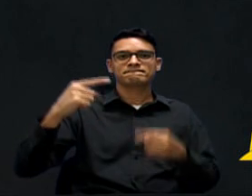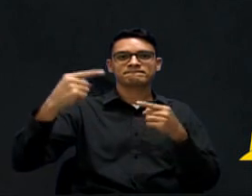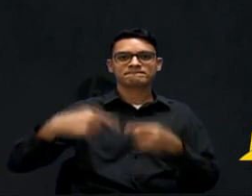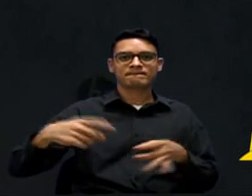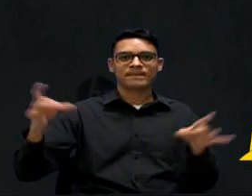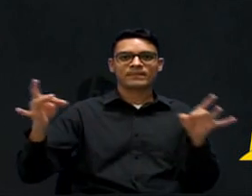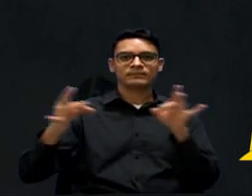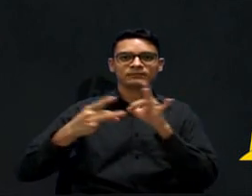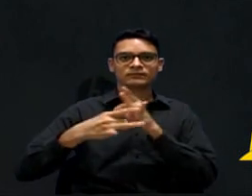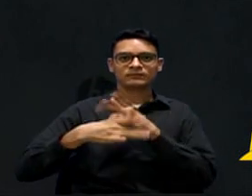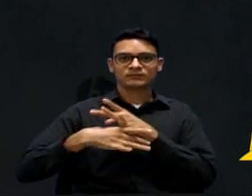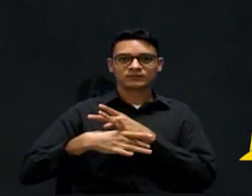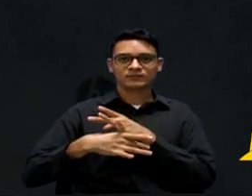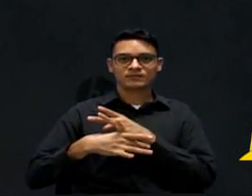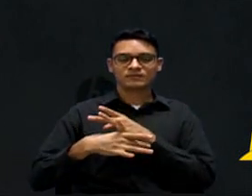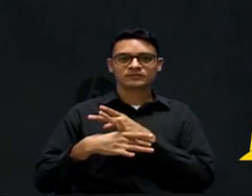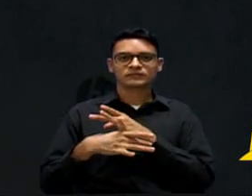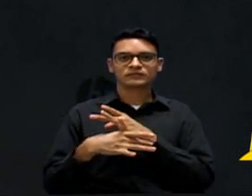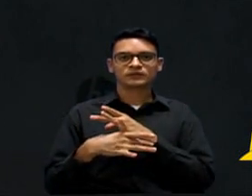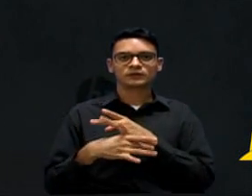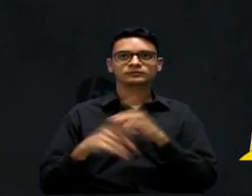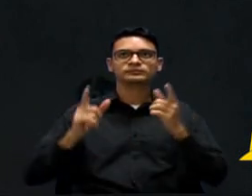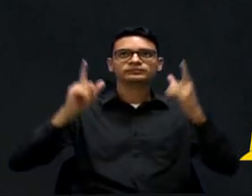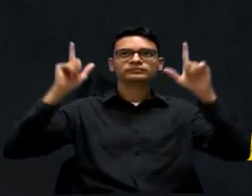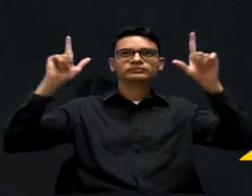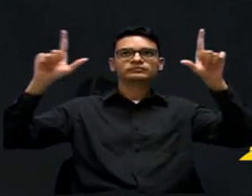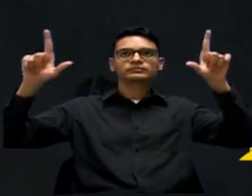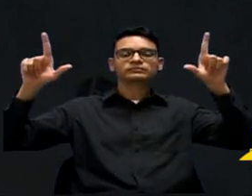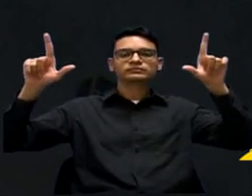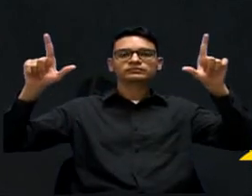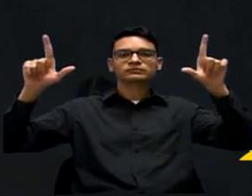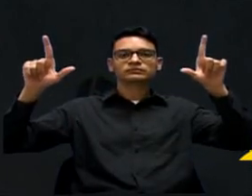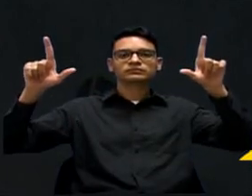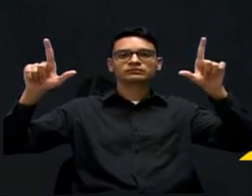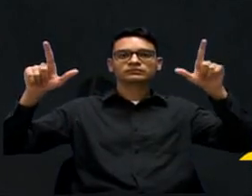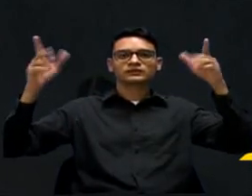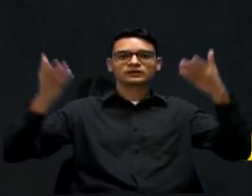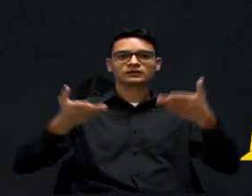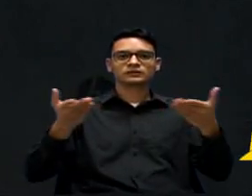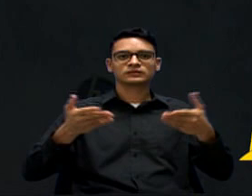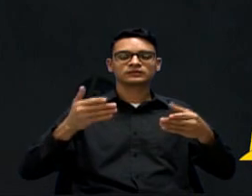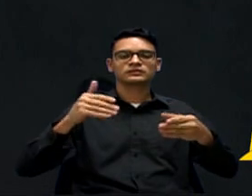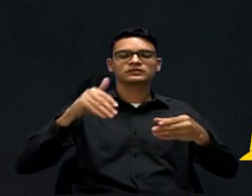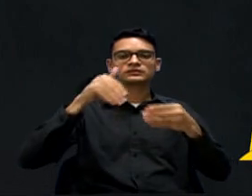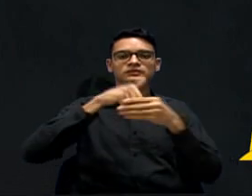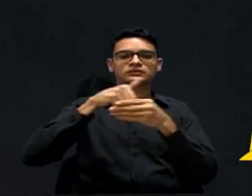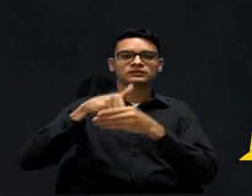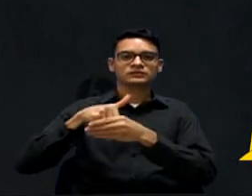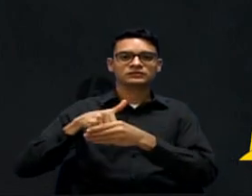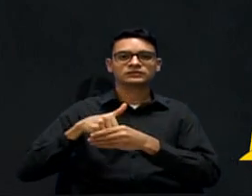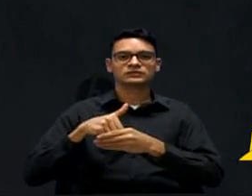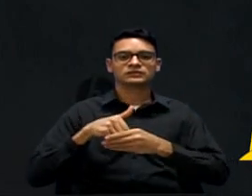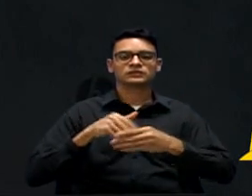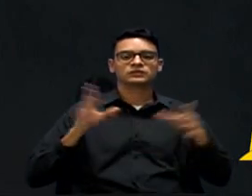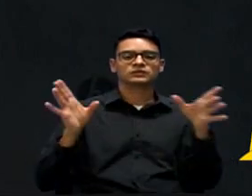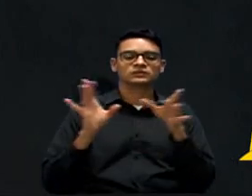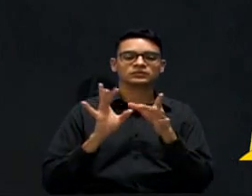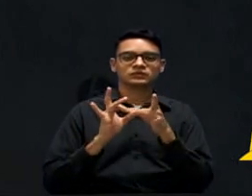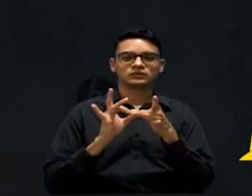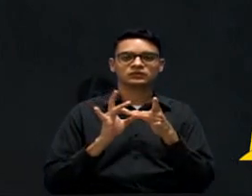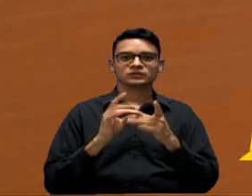Encerrada a discussão, é no painel. Vamos colocar em votação o projeto e a emenda, os dois, no painel.